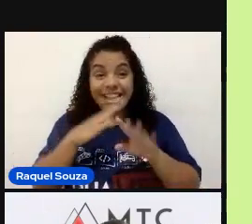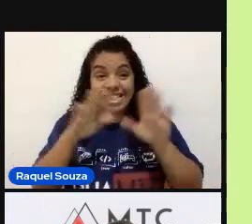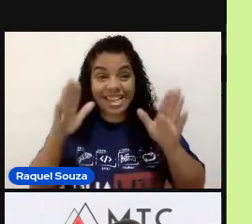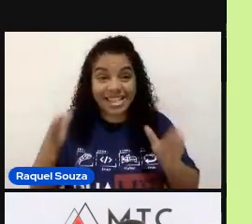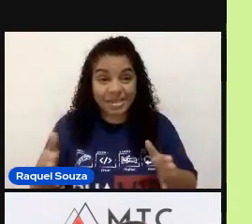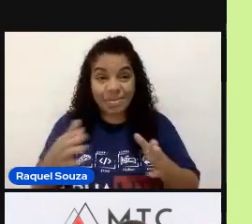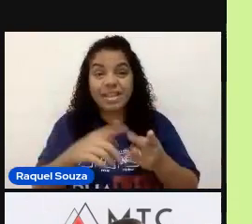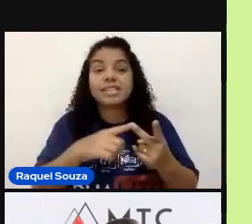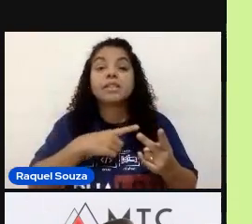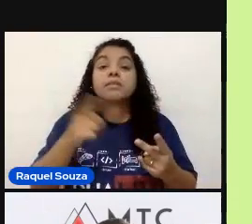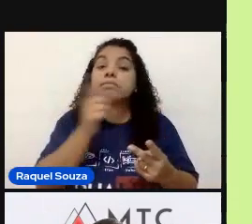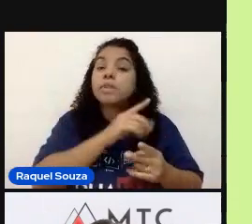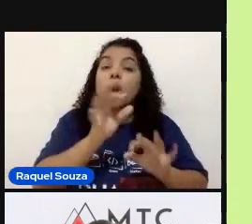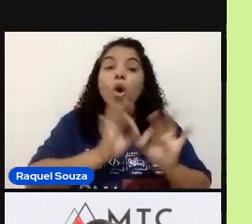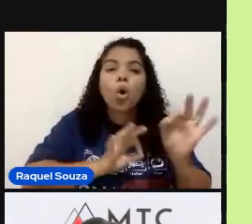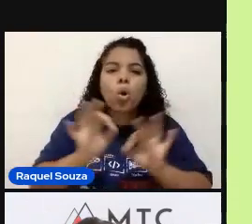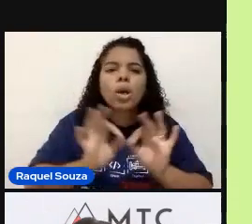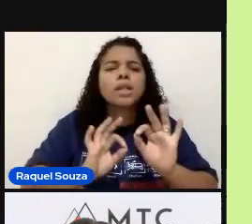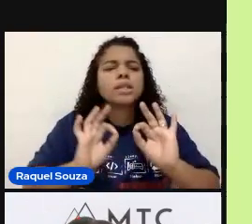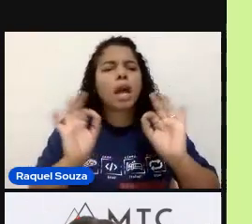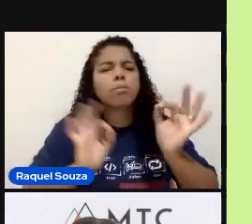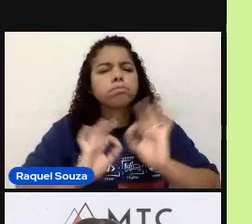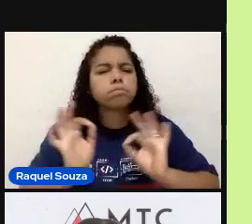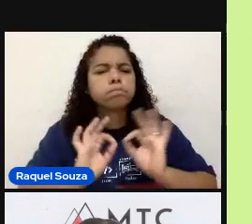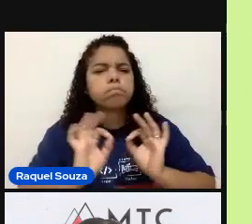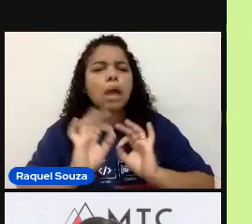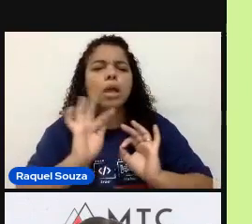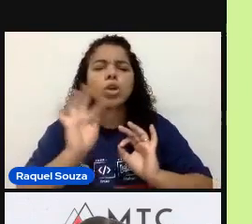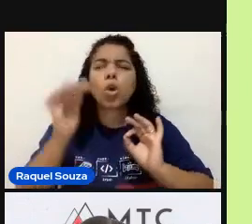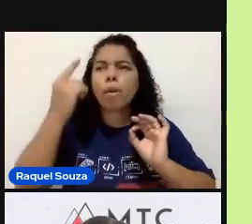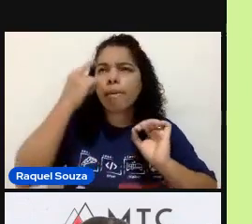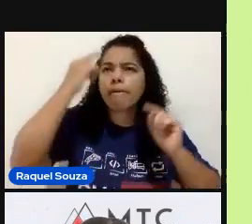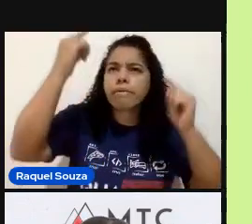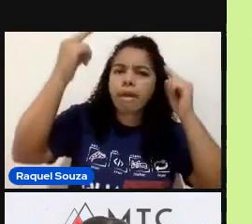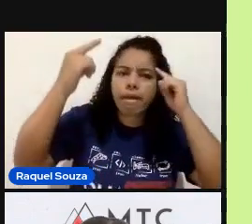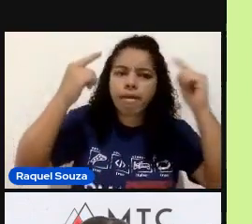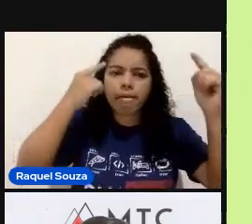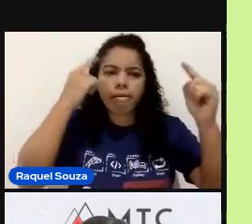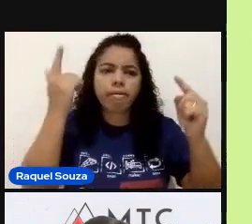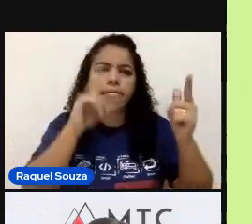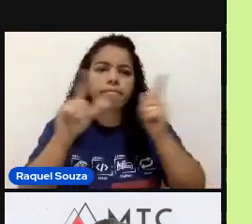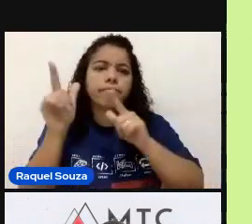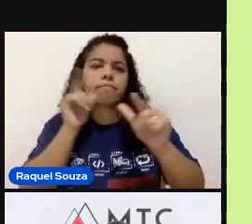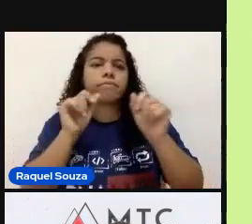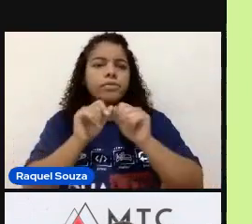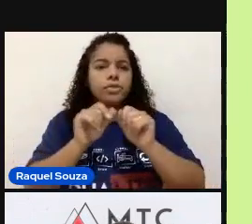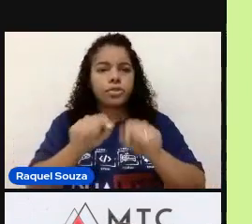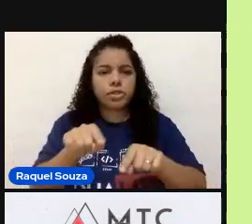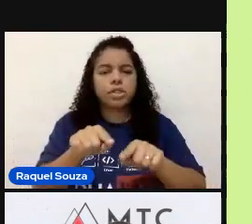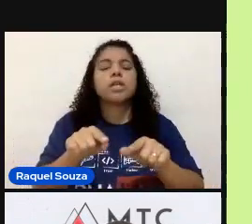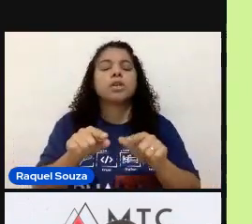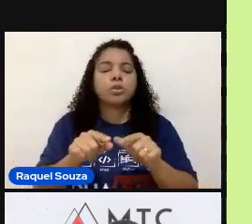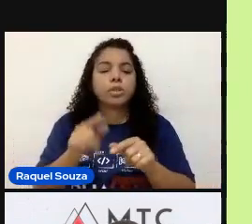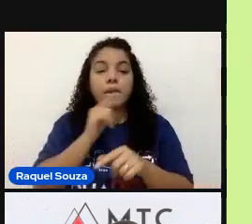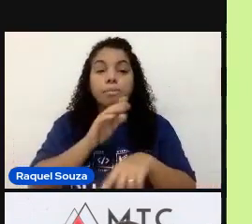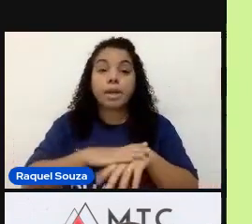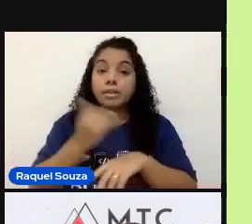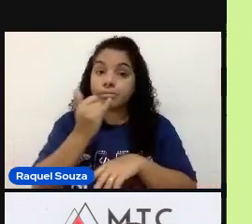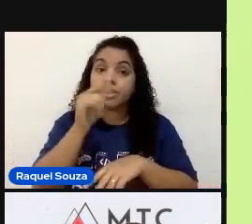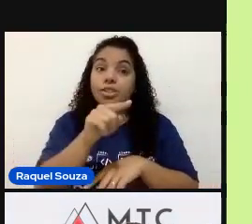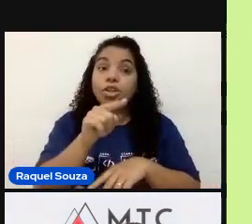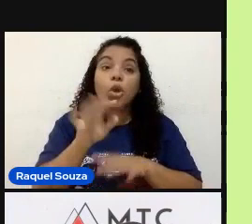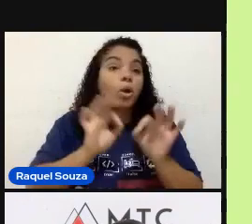consigo organizar, planejar e realizar as ideias, que é o mais importante. Então, ó, organização